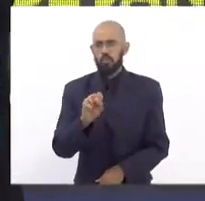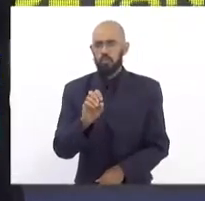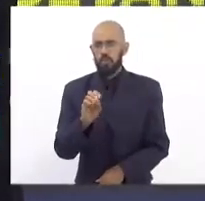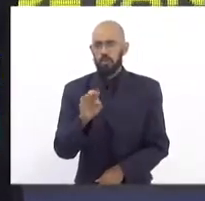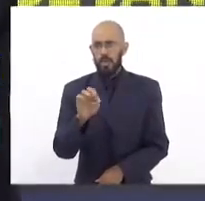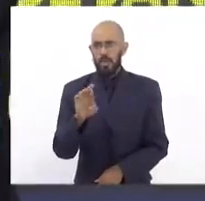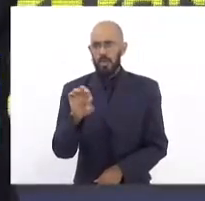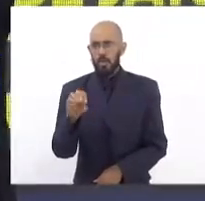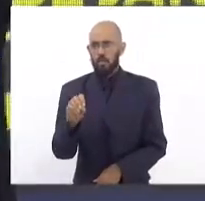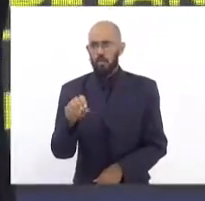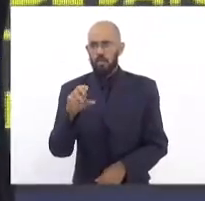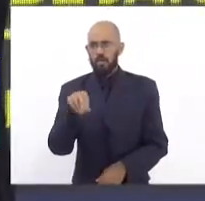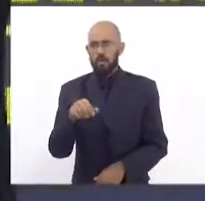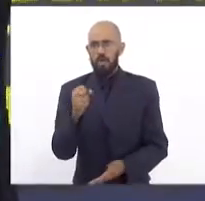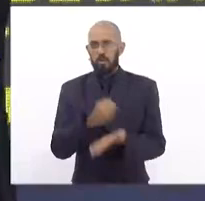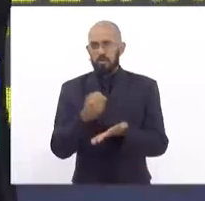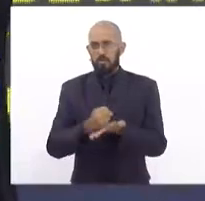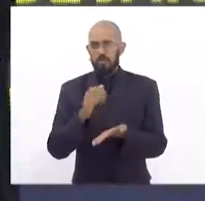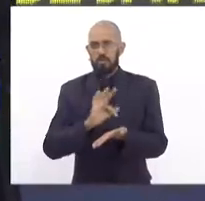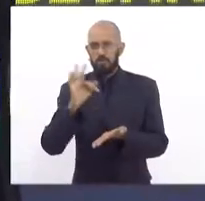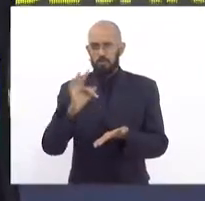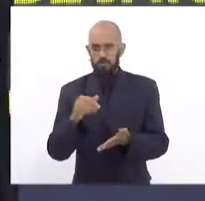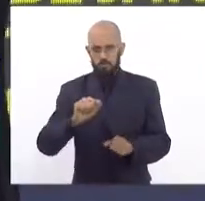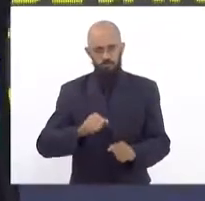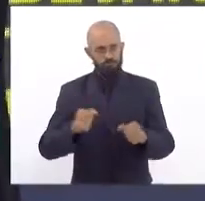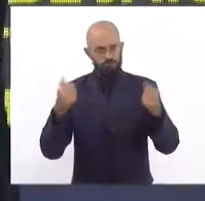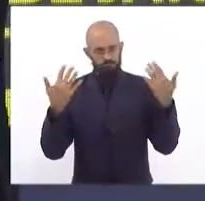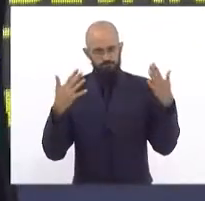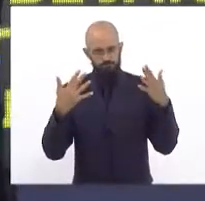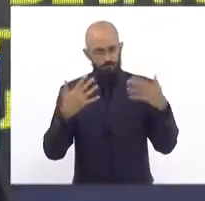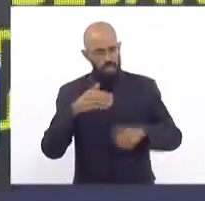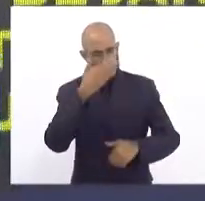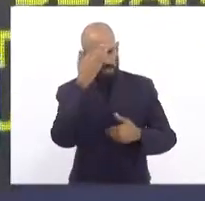futuro. Então só tem que te agradecer.